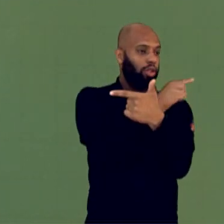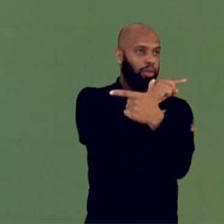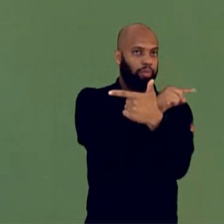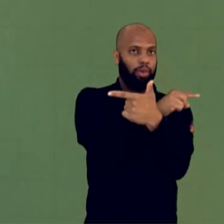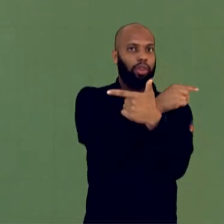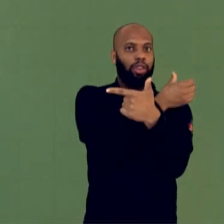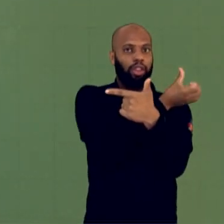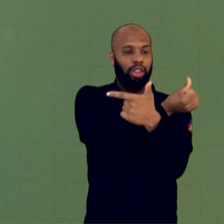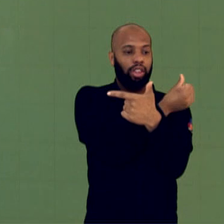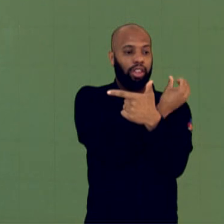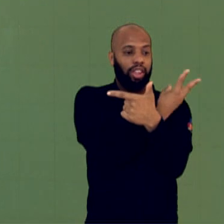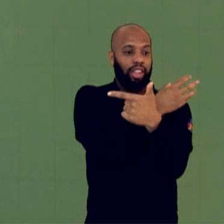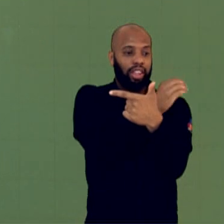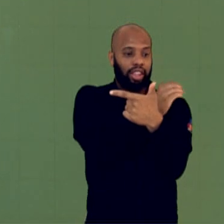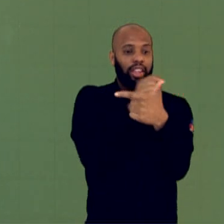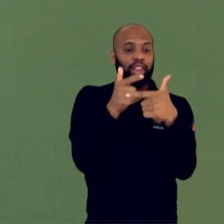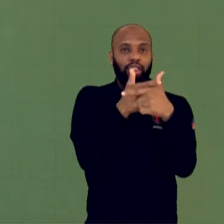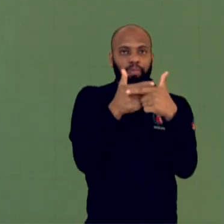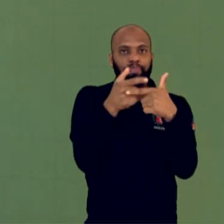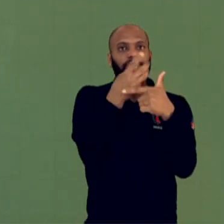2.630 divididos por